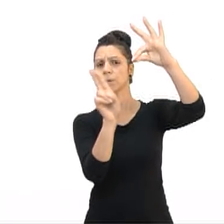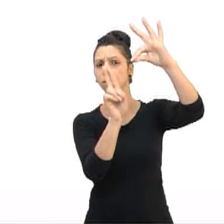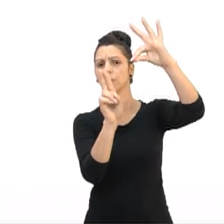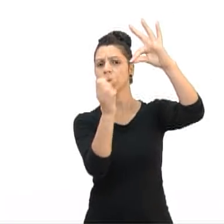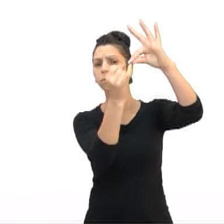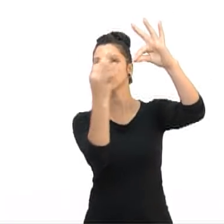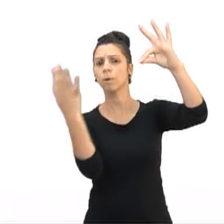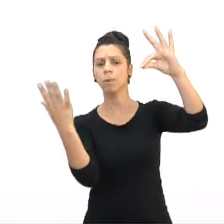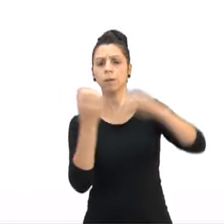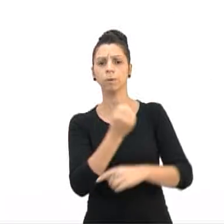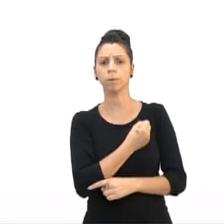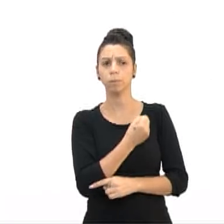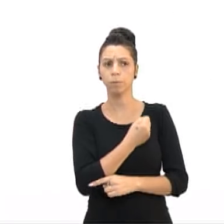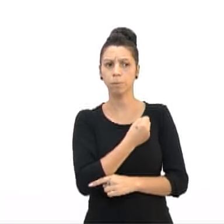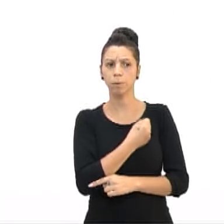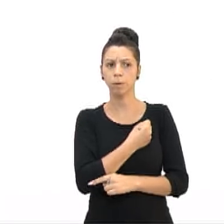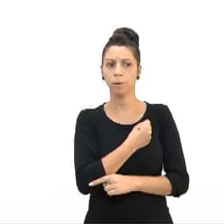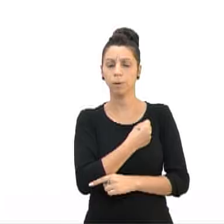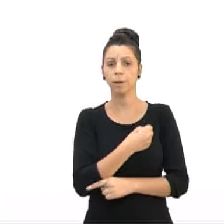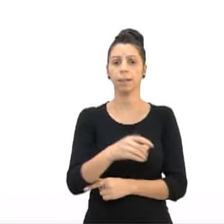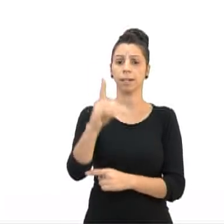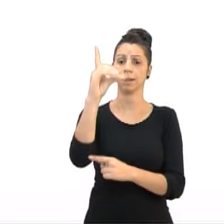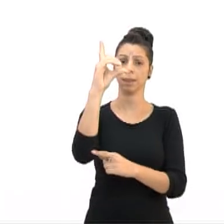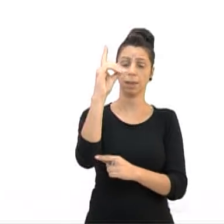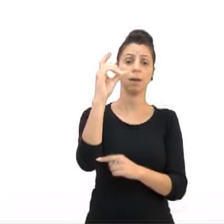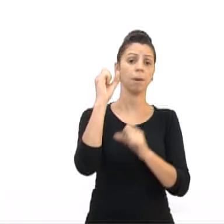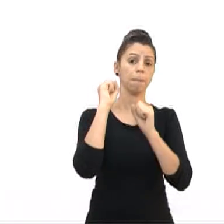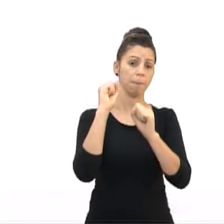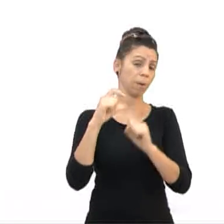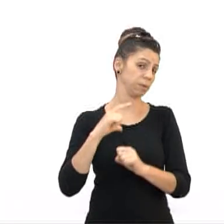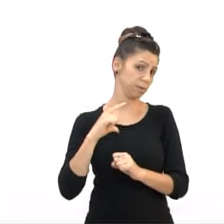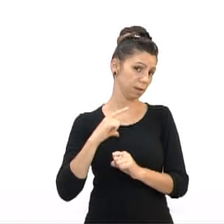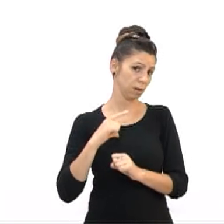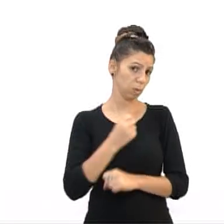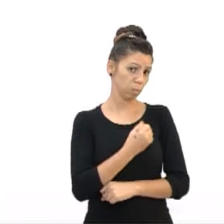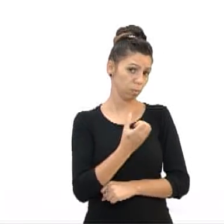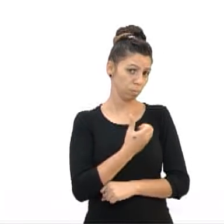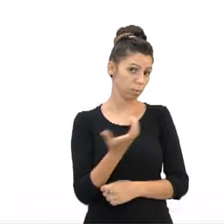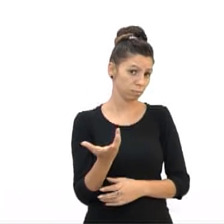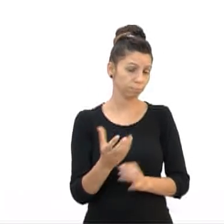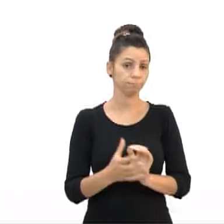que D pode assumir? Muito bem.